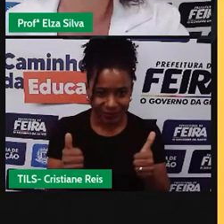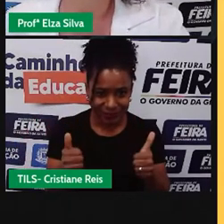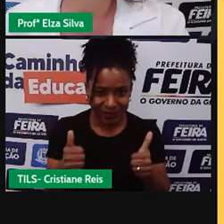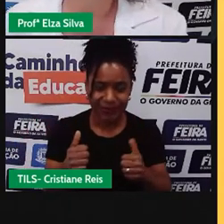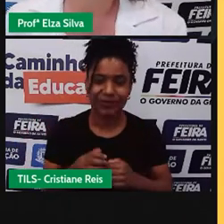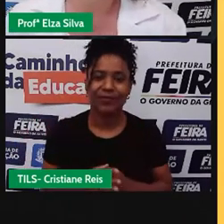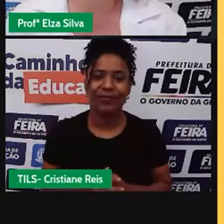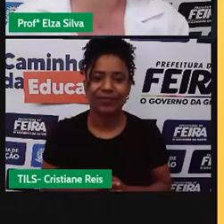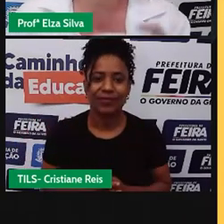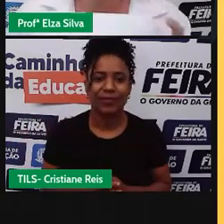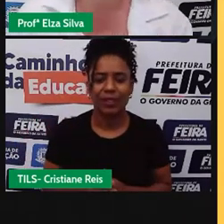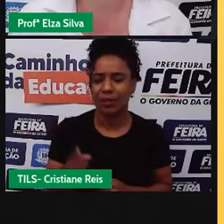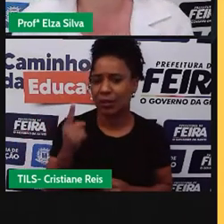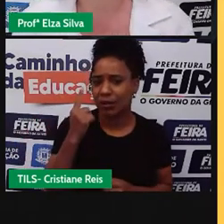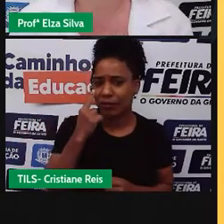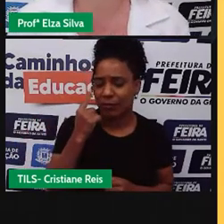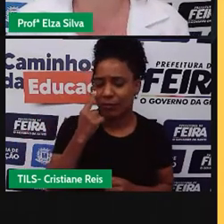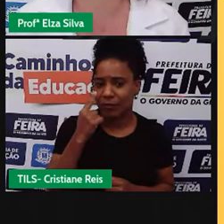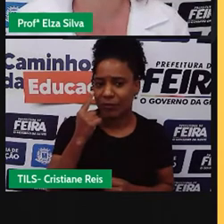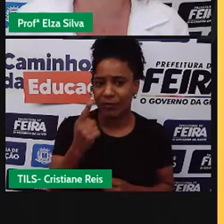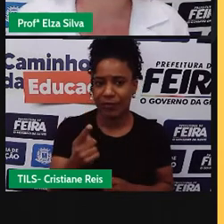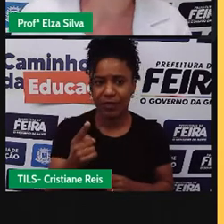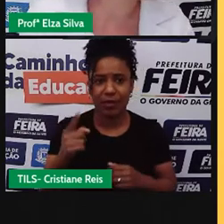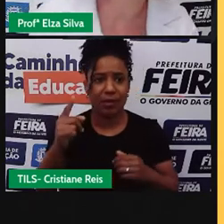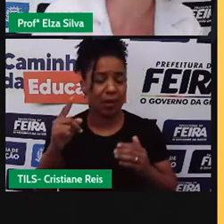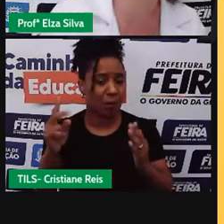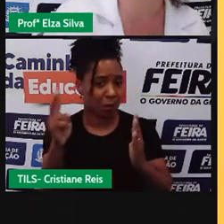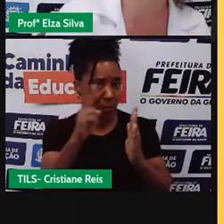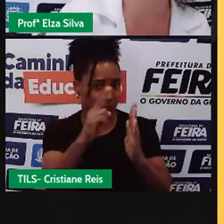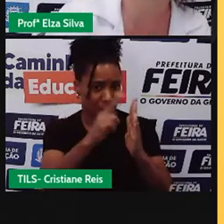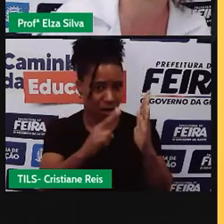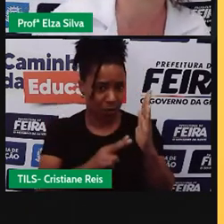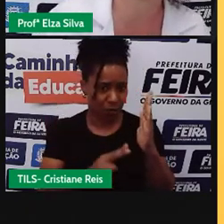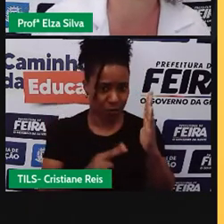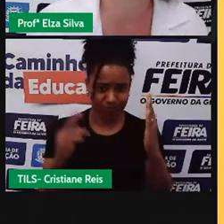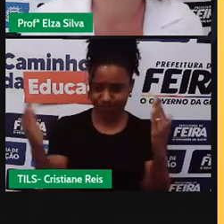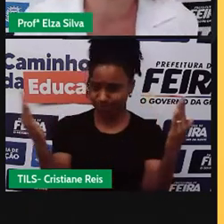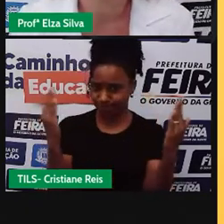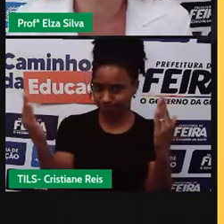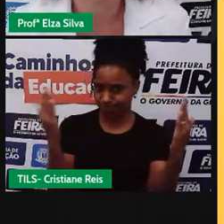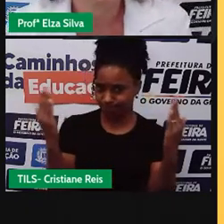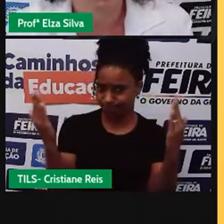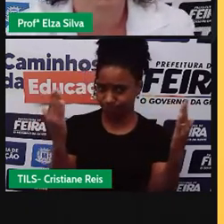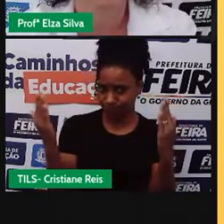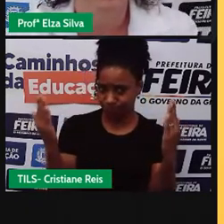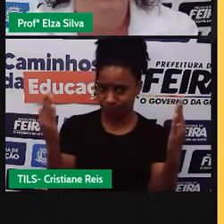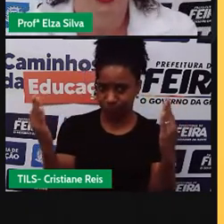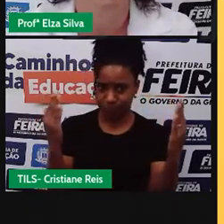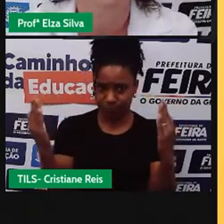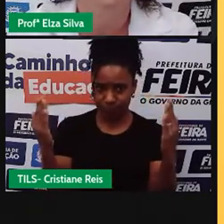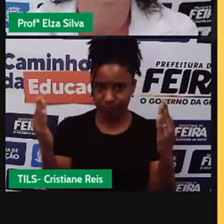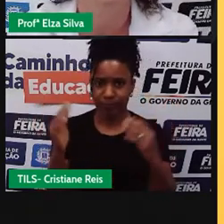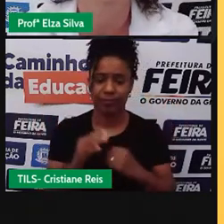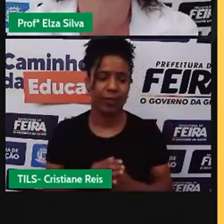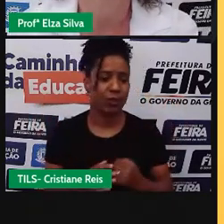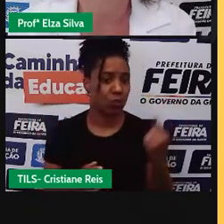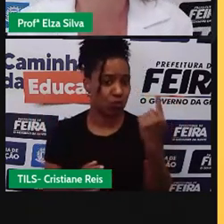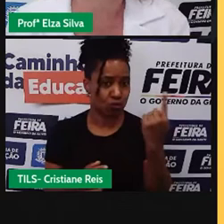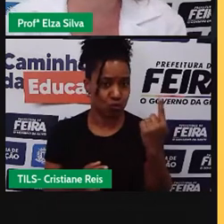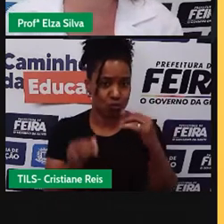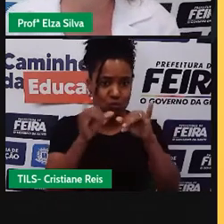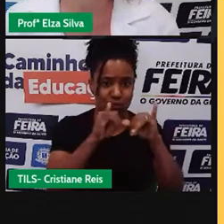Agora vamos fazer uma leitura comparativa desses dois anúncios. Page 1, anúncio